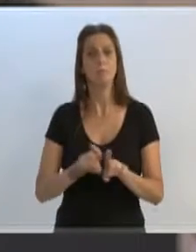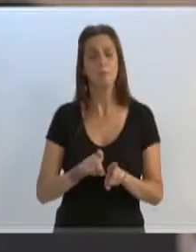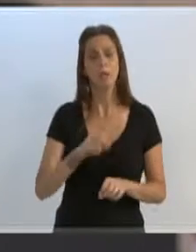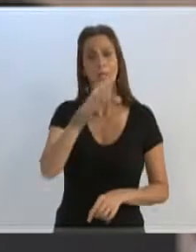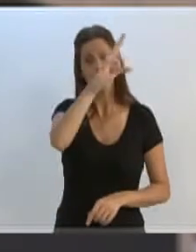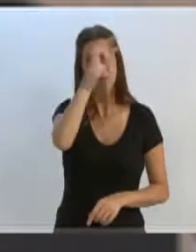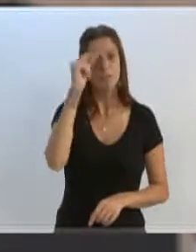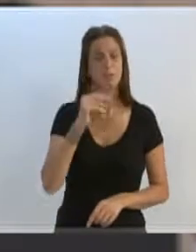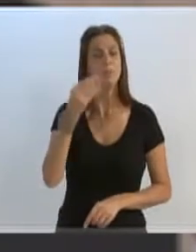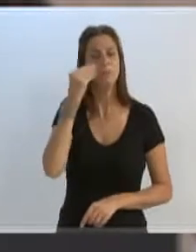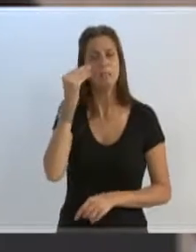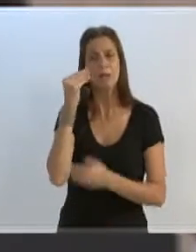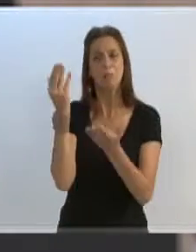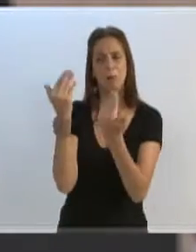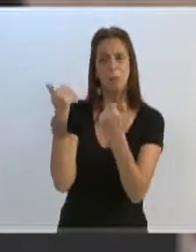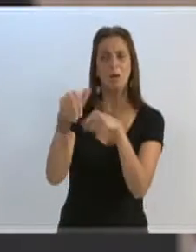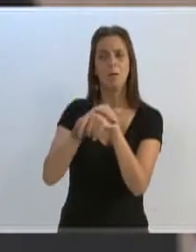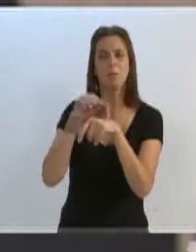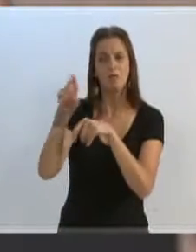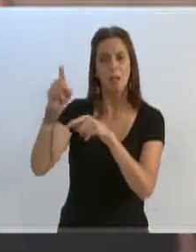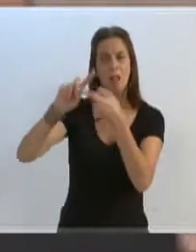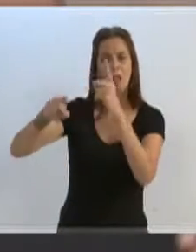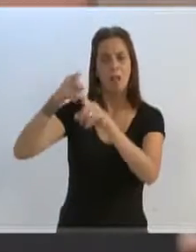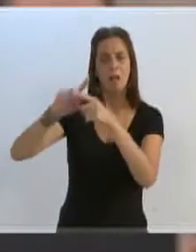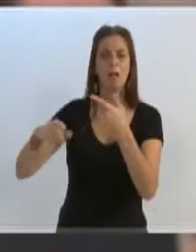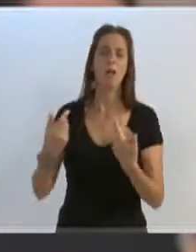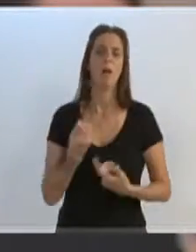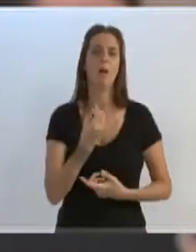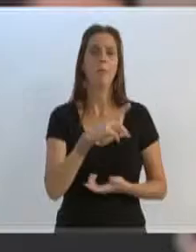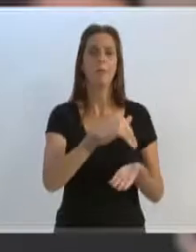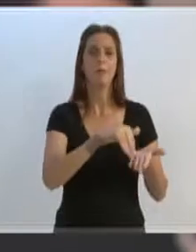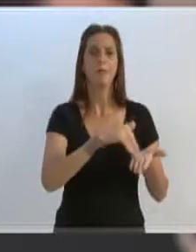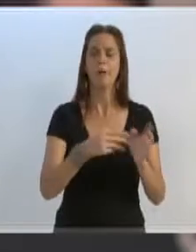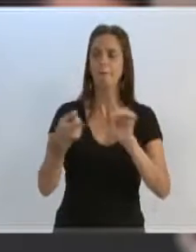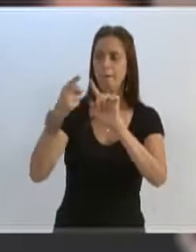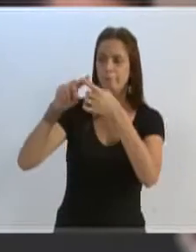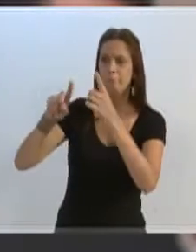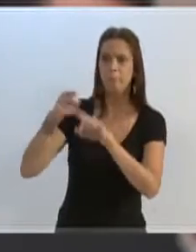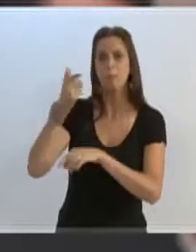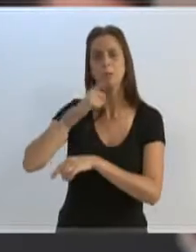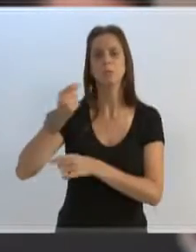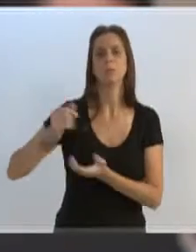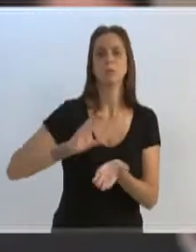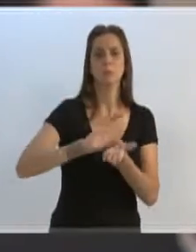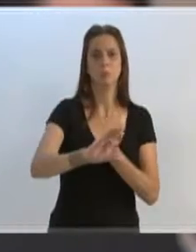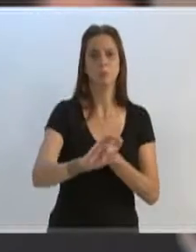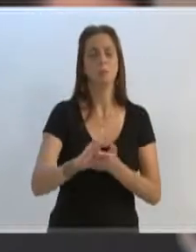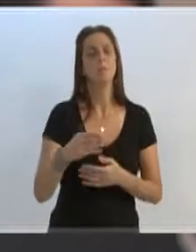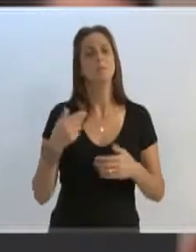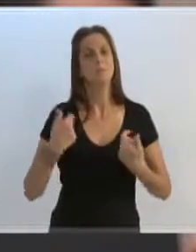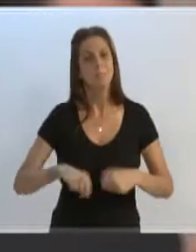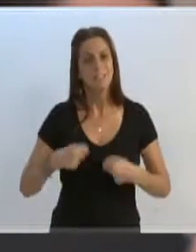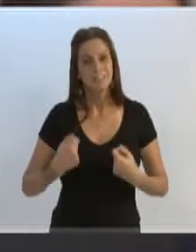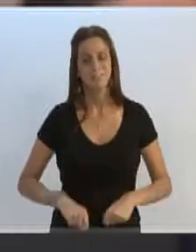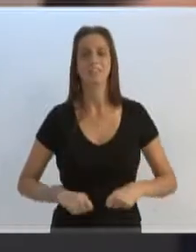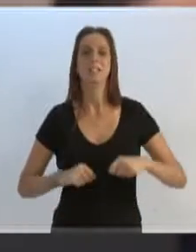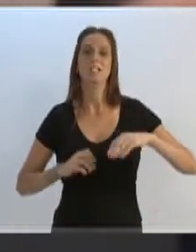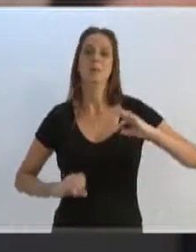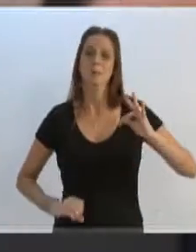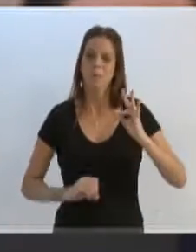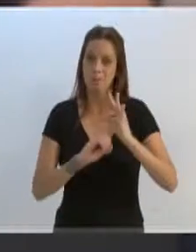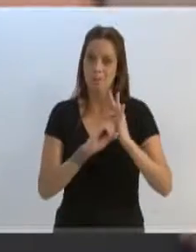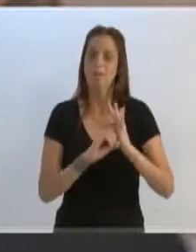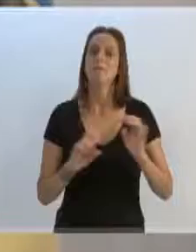valor à disposição, a prefeitura tem que fazer o dever de casa também, a secretaria, município tem que fazer. O importante é que se resolva aquele problema de uma vez por todas, e a vossa excelência também está empenhada.